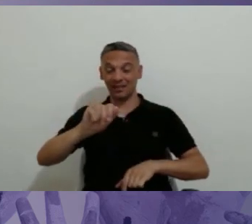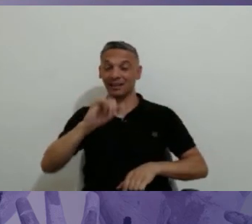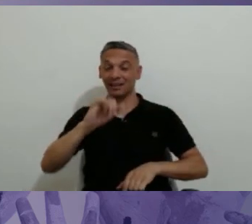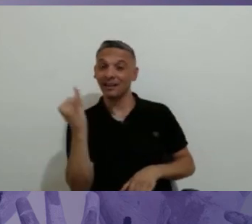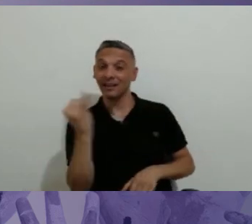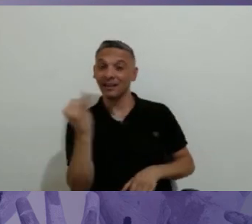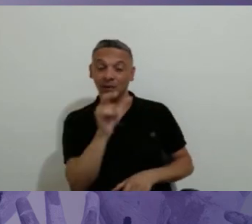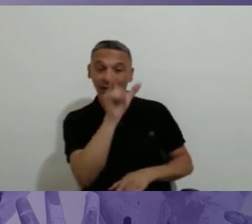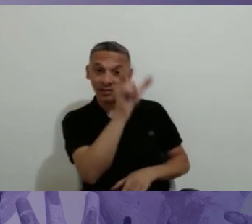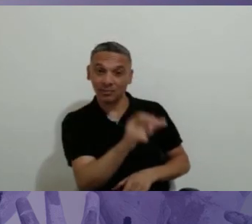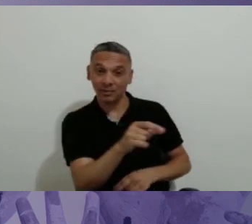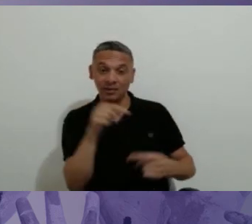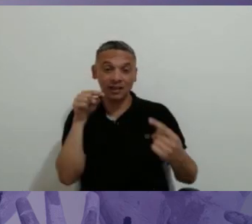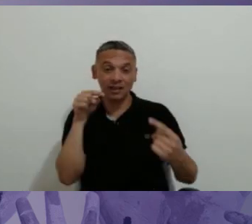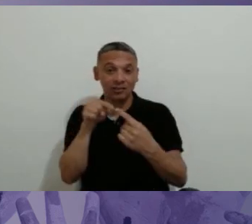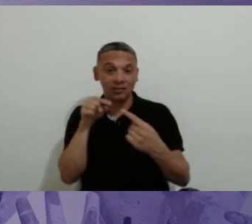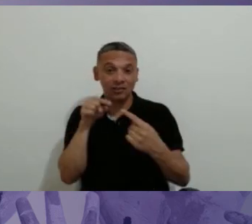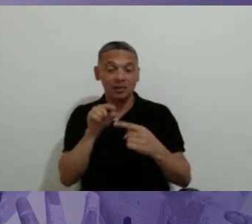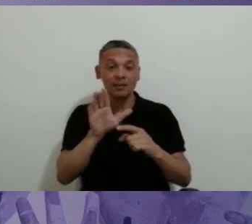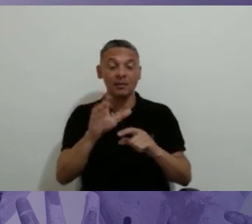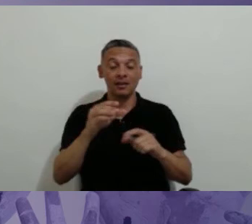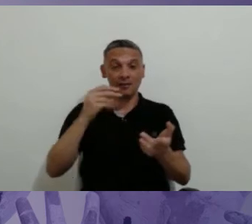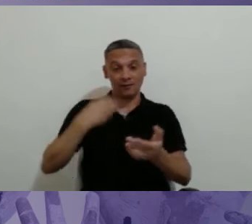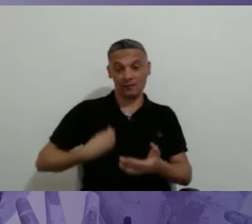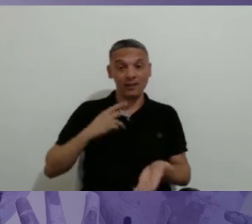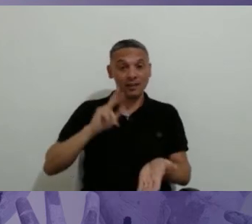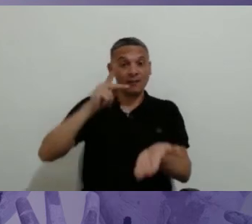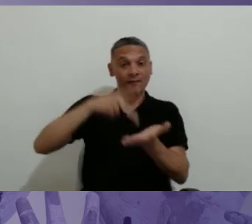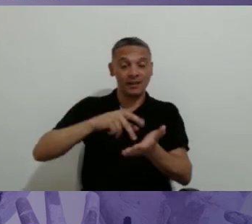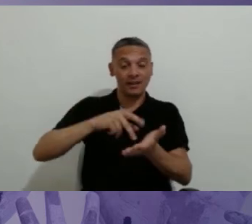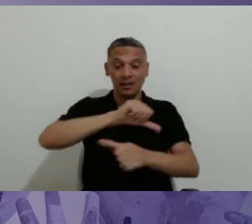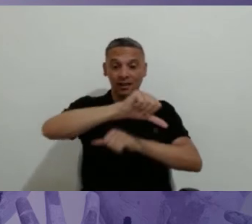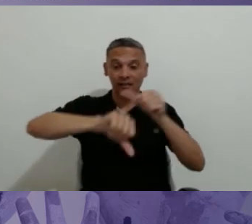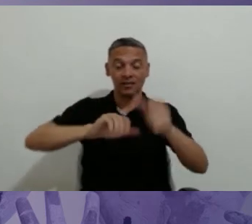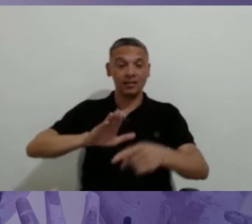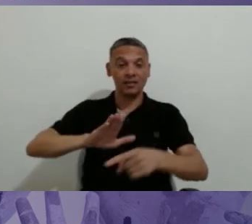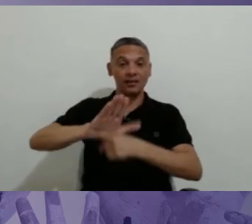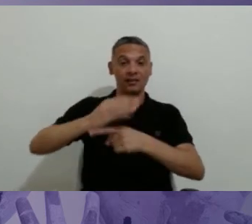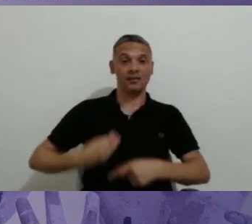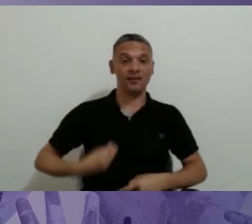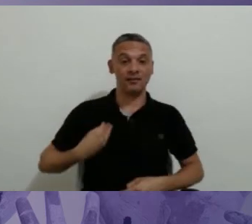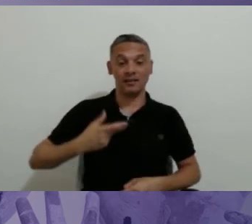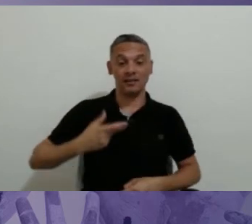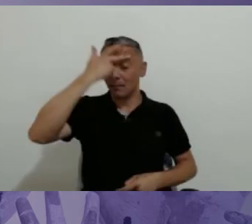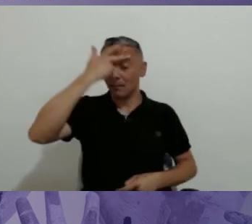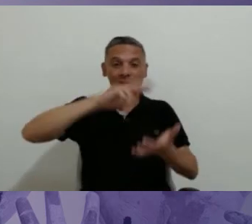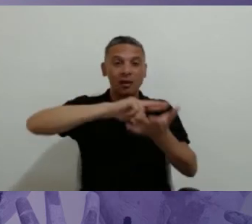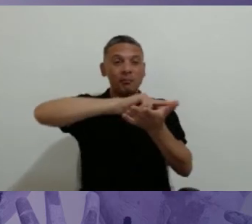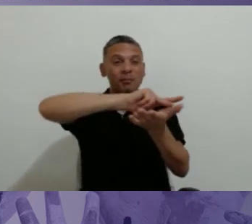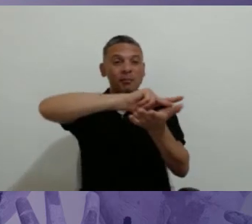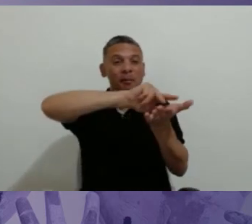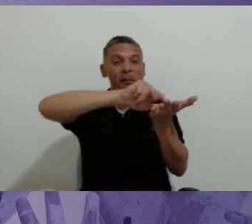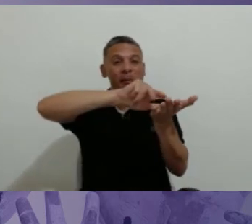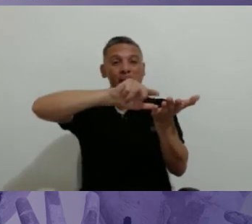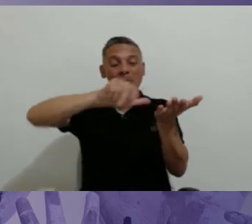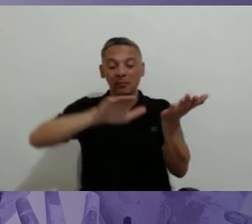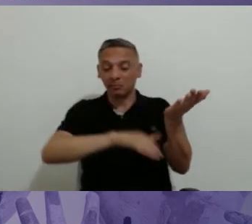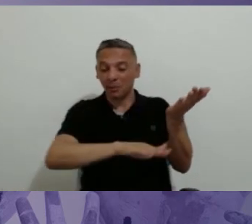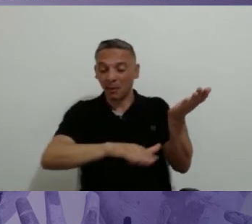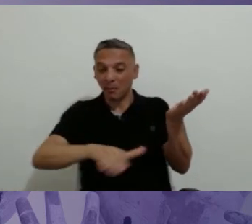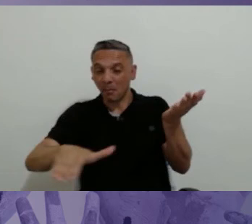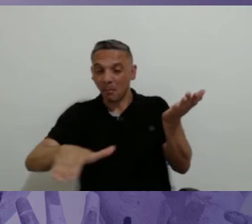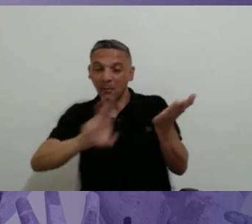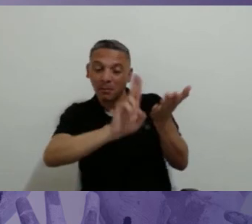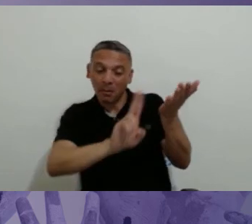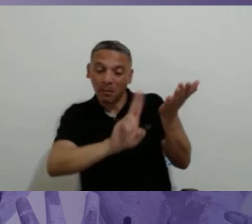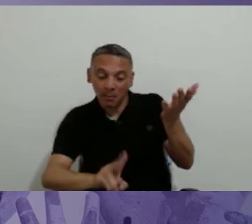personagem, mas na vida real, que transforme vidas de Anas, Dianas, Marias, Miriams,